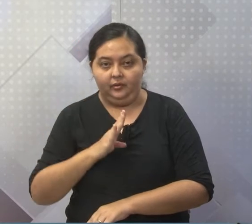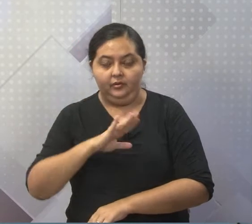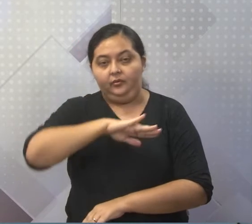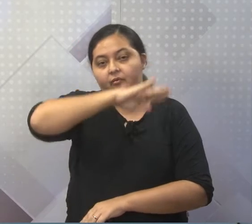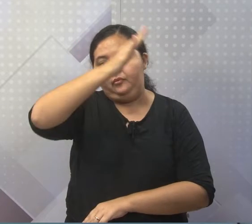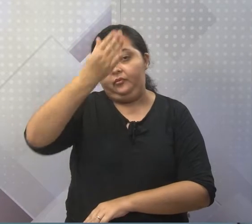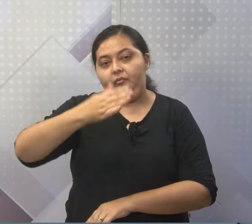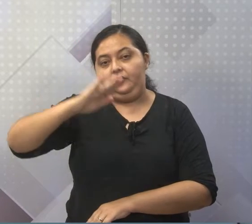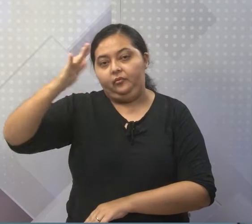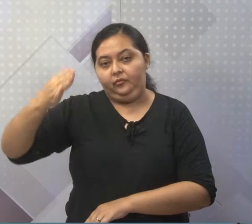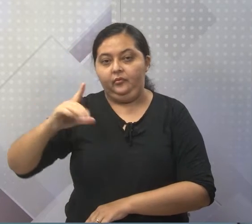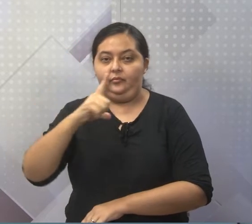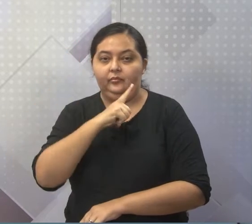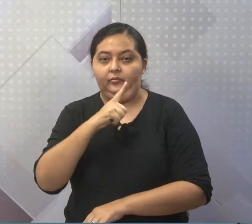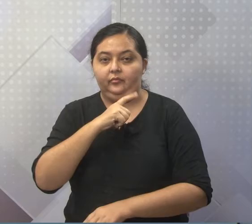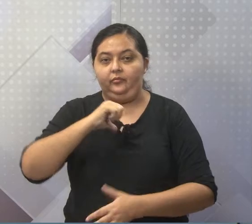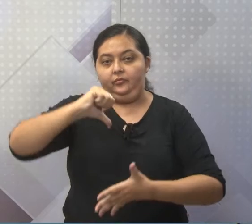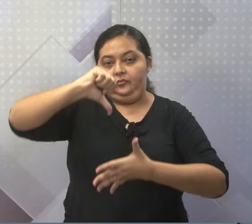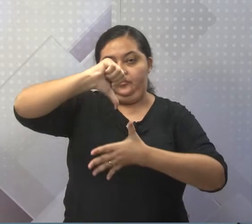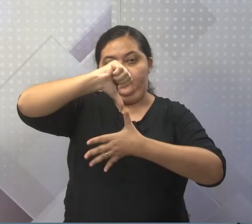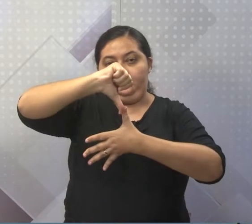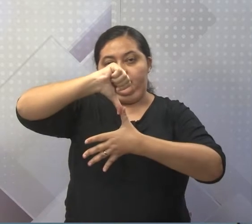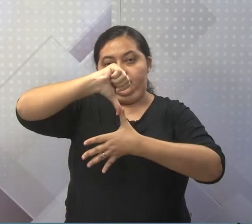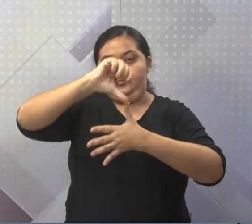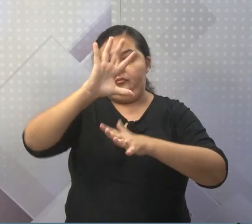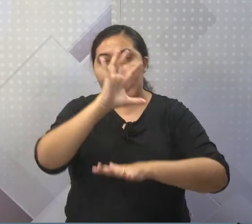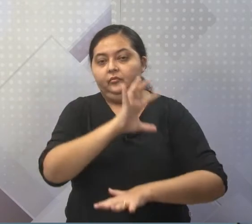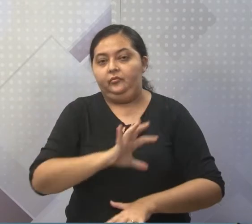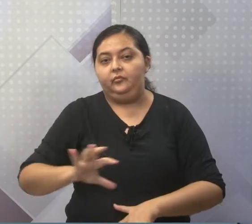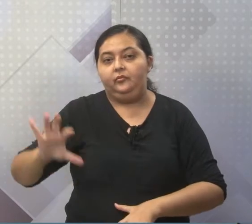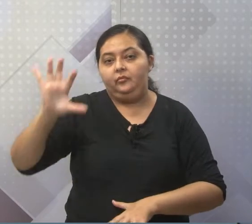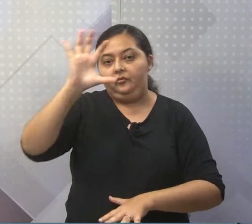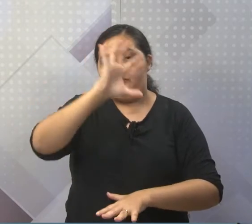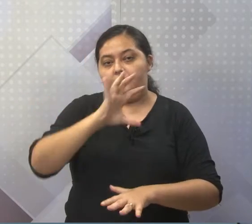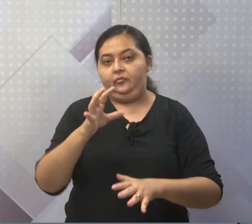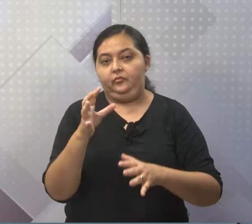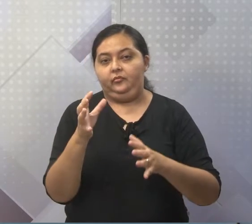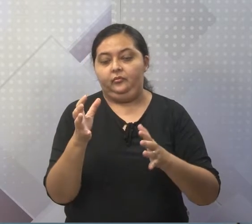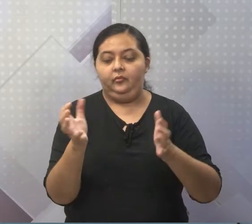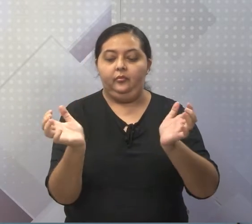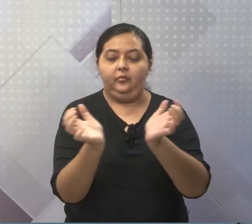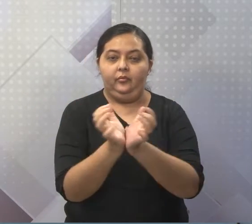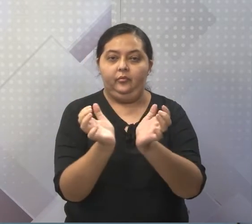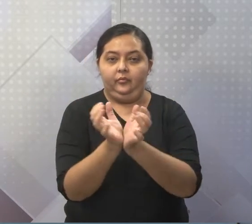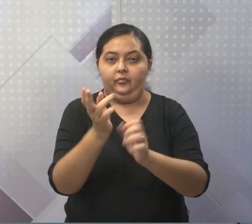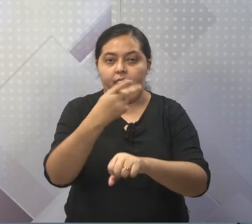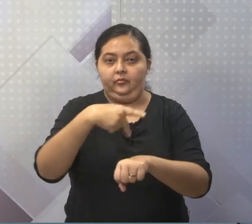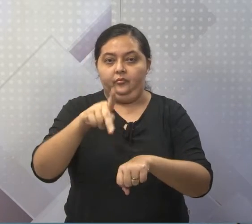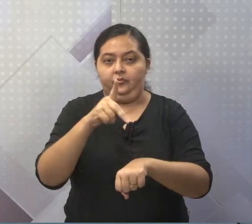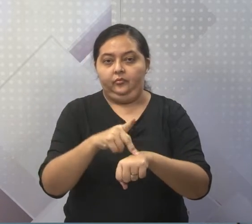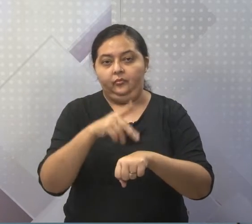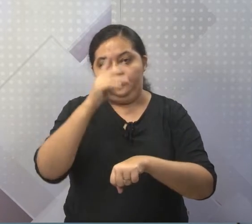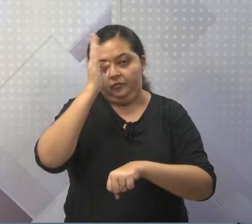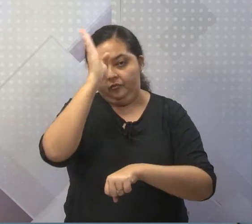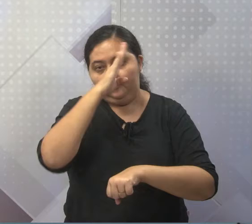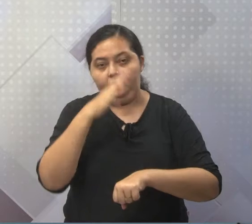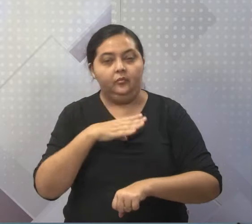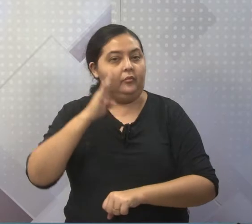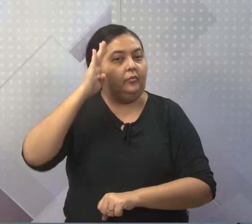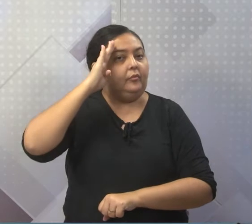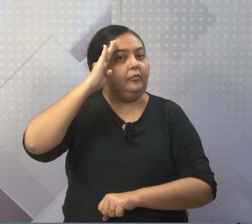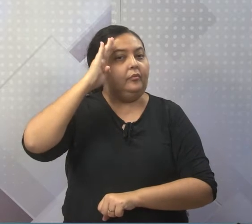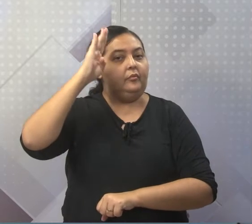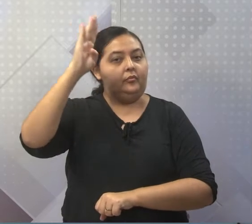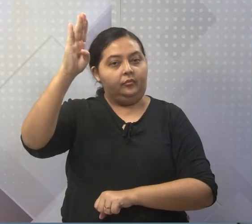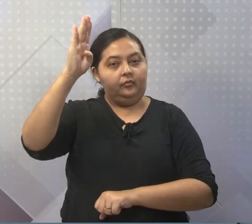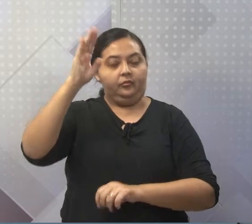nosso relevo da América do Sul ó e todo esse esse grupo de países que se destacam o Brasil por sua